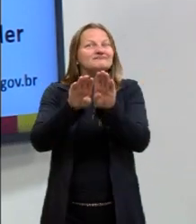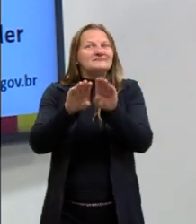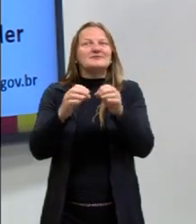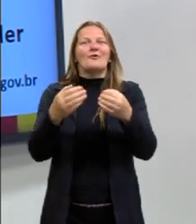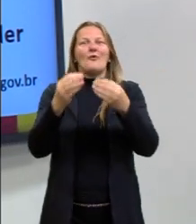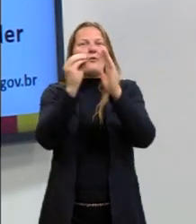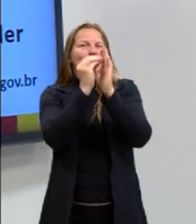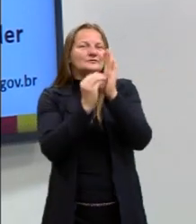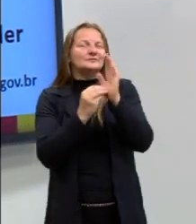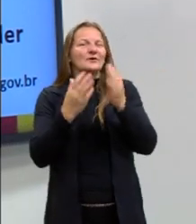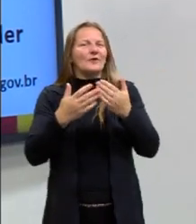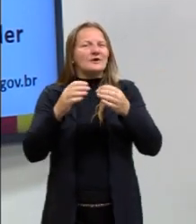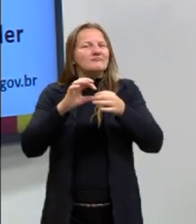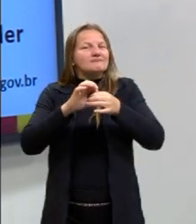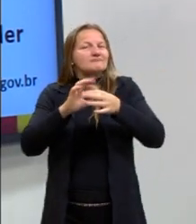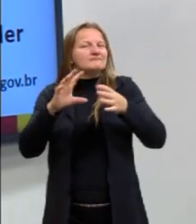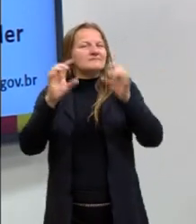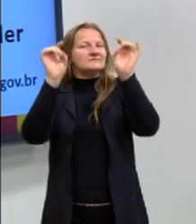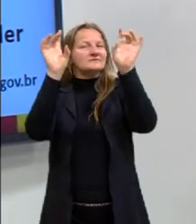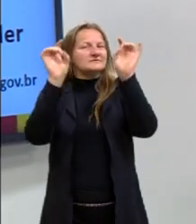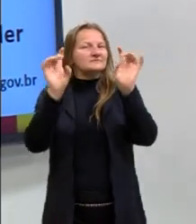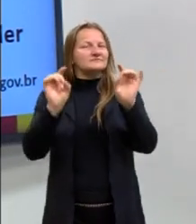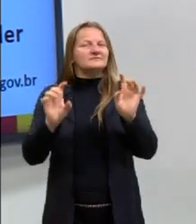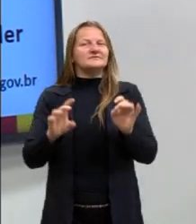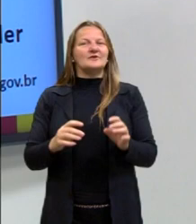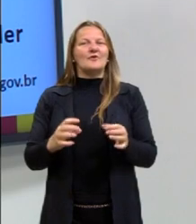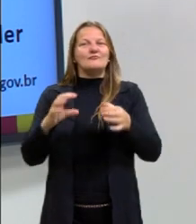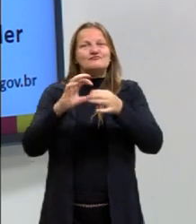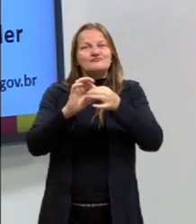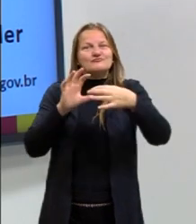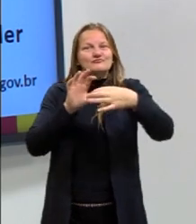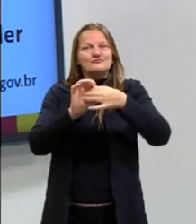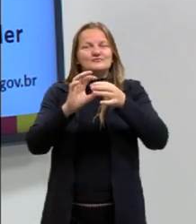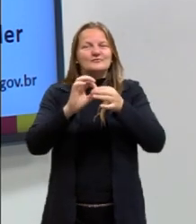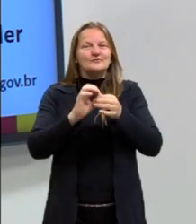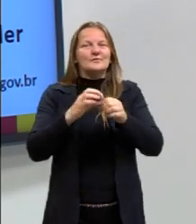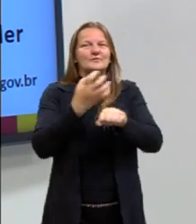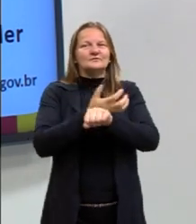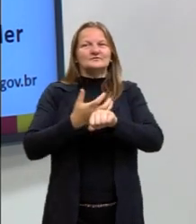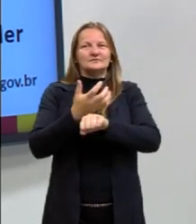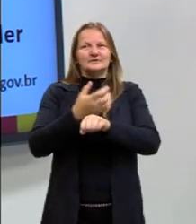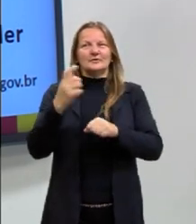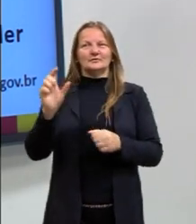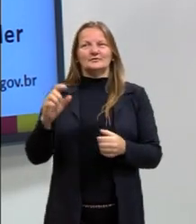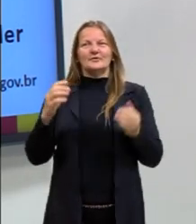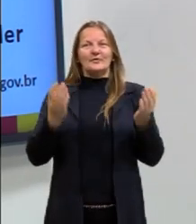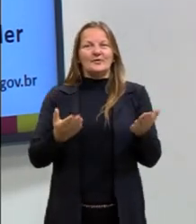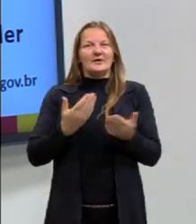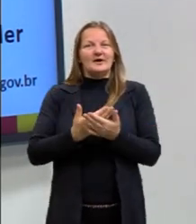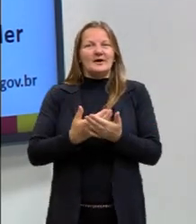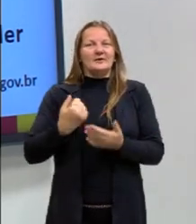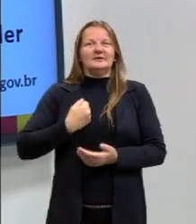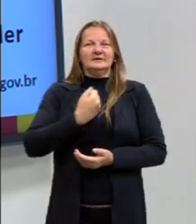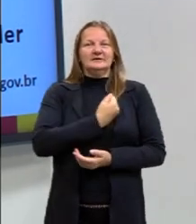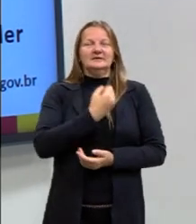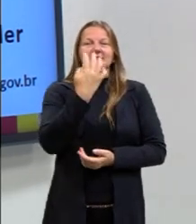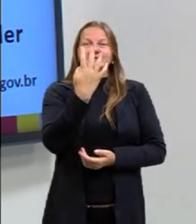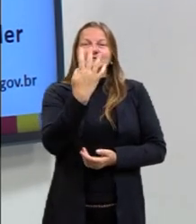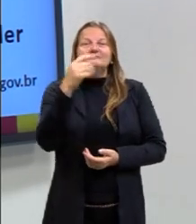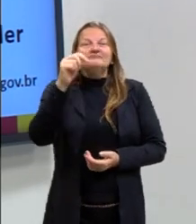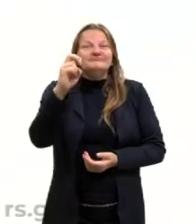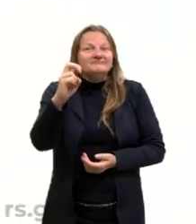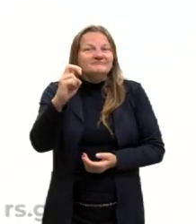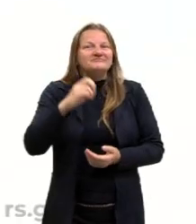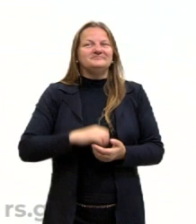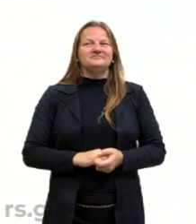o nosso conteúdo mas agora a gente está fazendo link com os outros componentes curriculares essa é a nossa aula de número 45